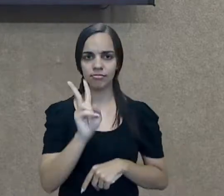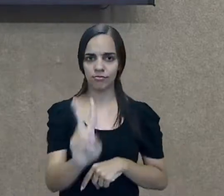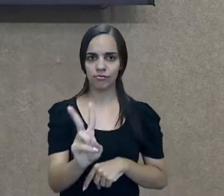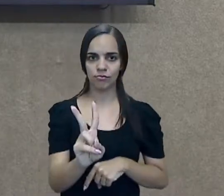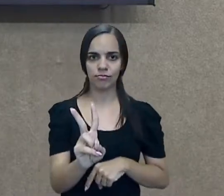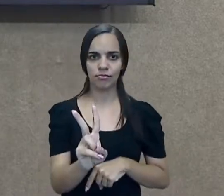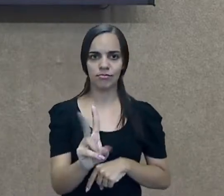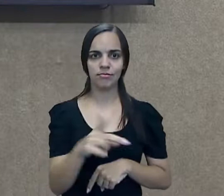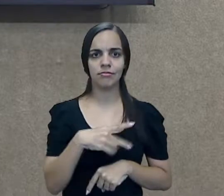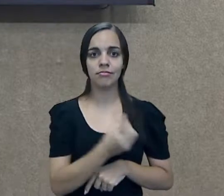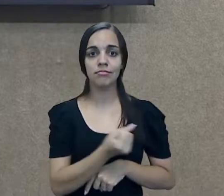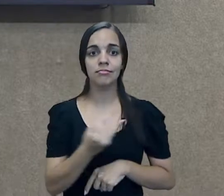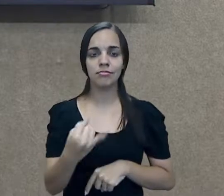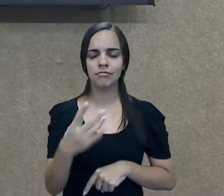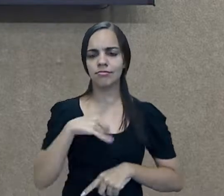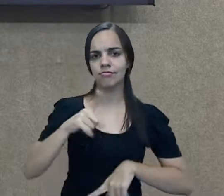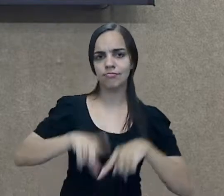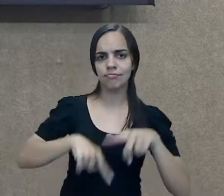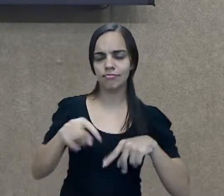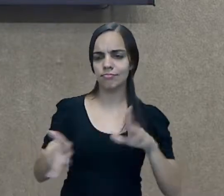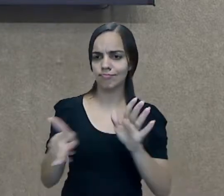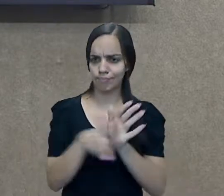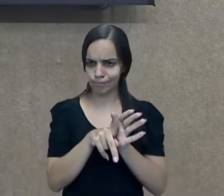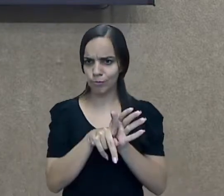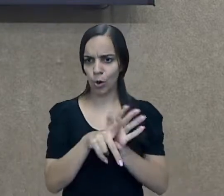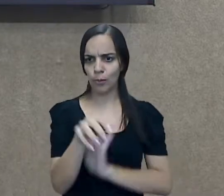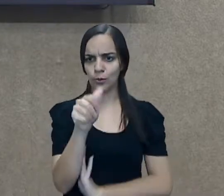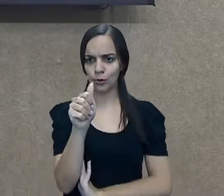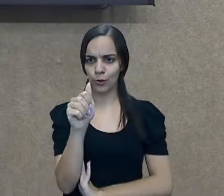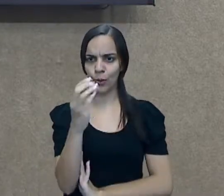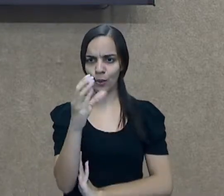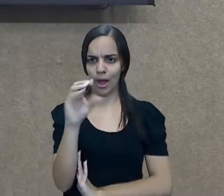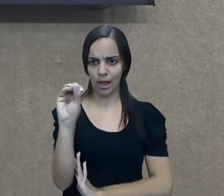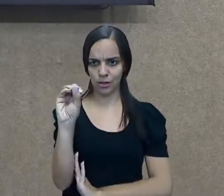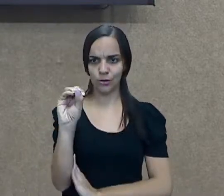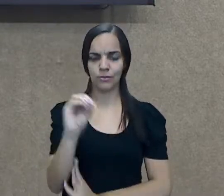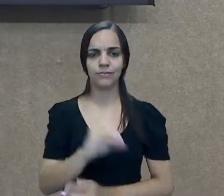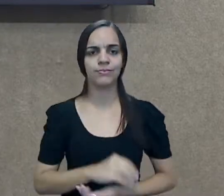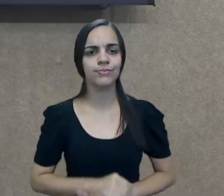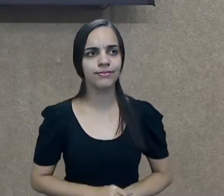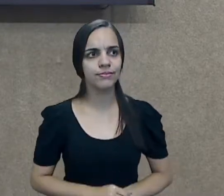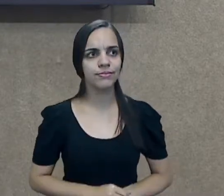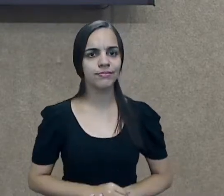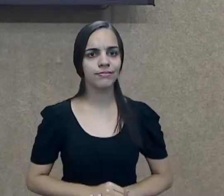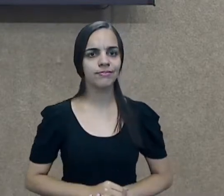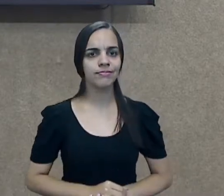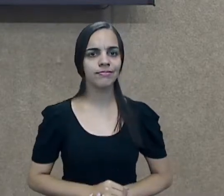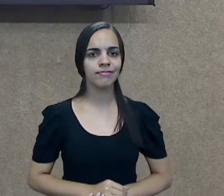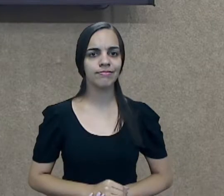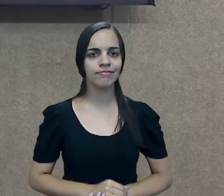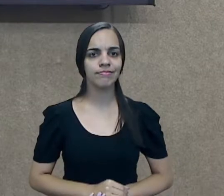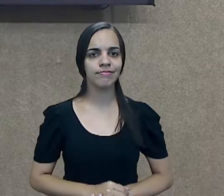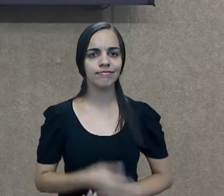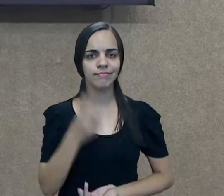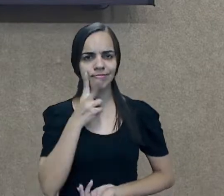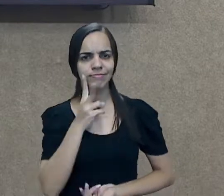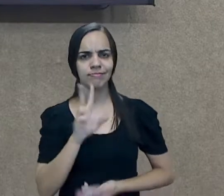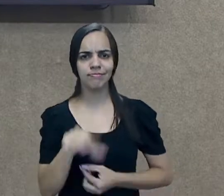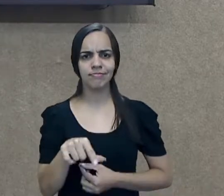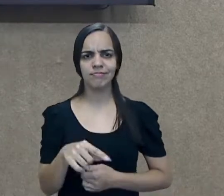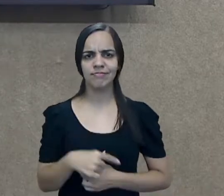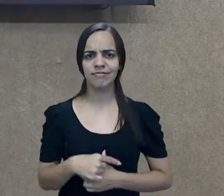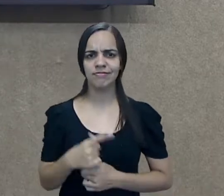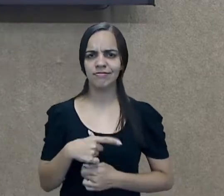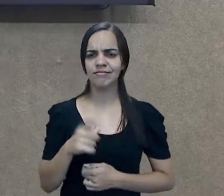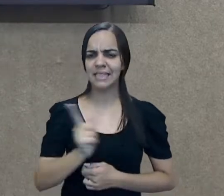vejam quantos materiais são feitos pelo aço. Olha para você como está